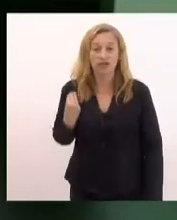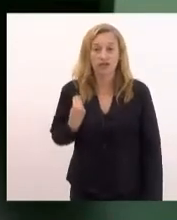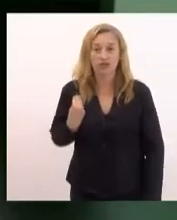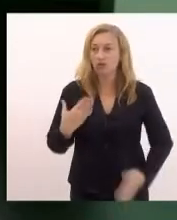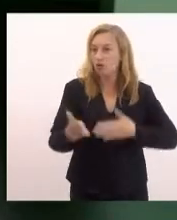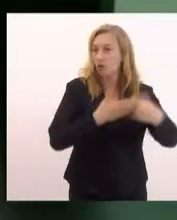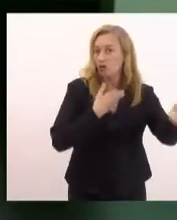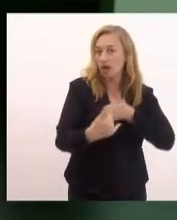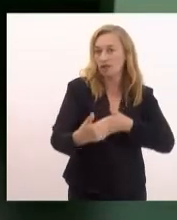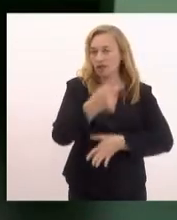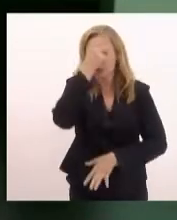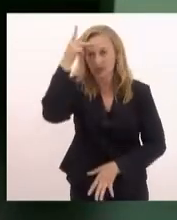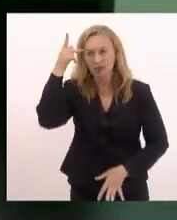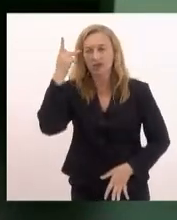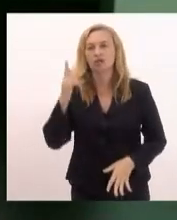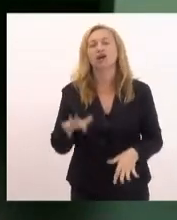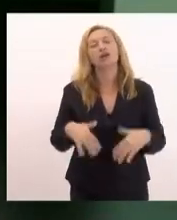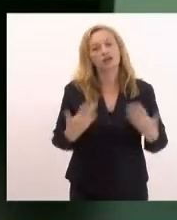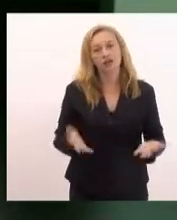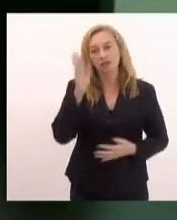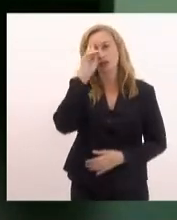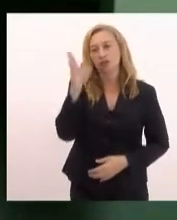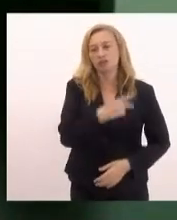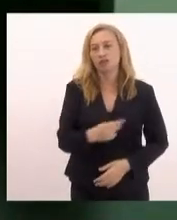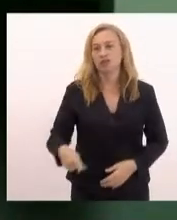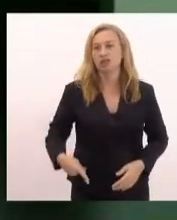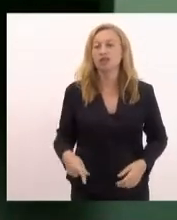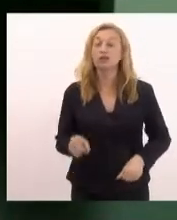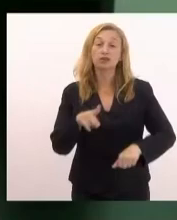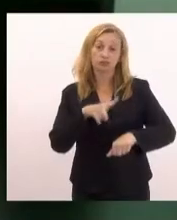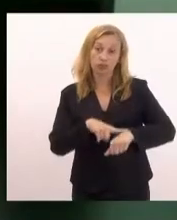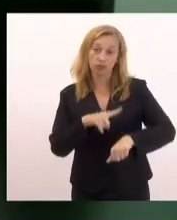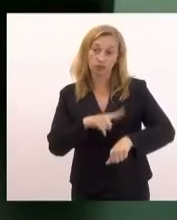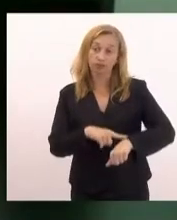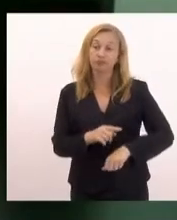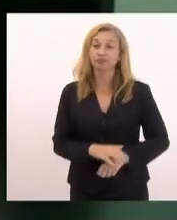quem for. Então, senhor presidente, nesse momento,